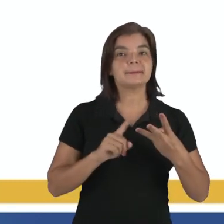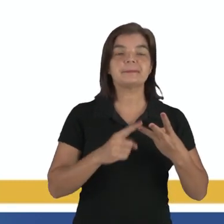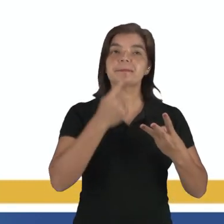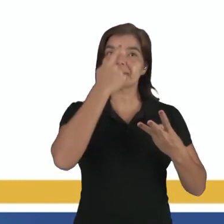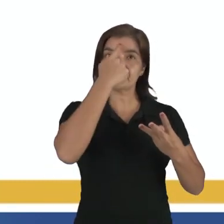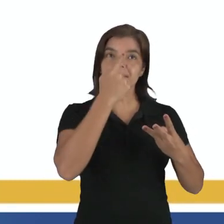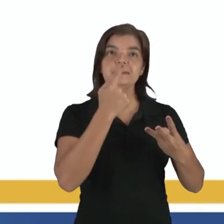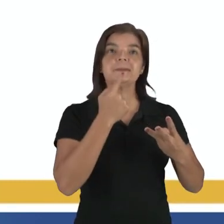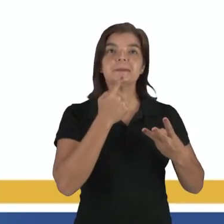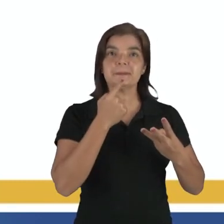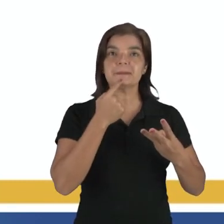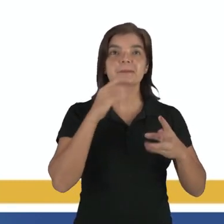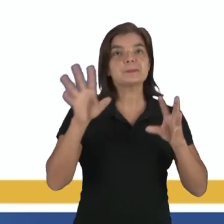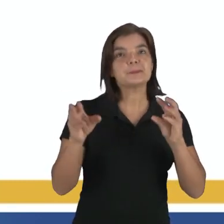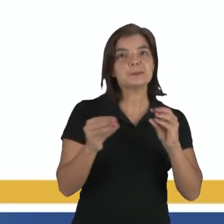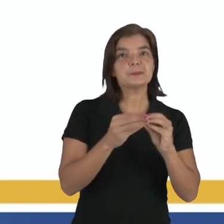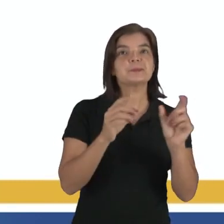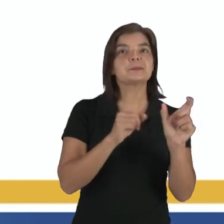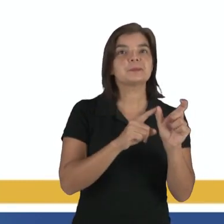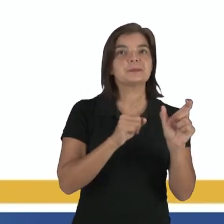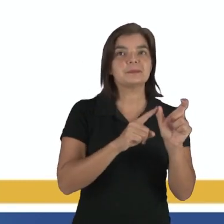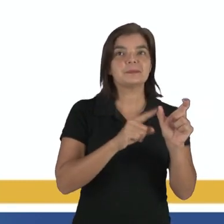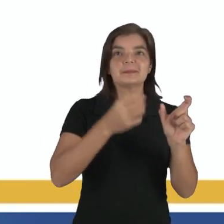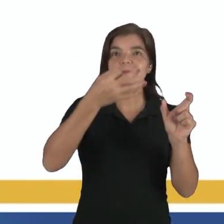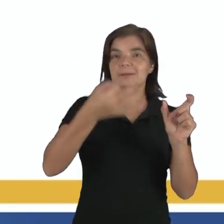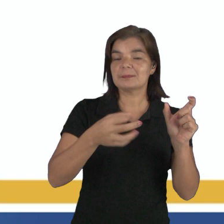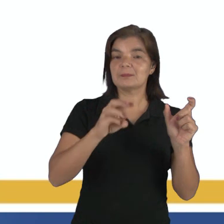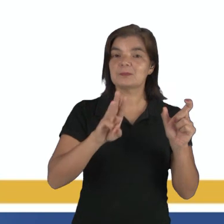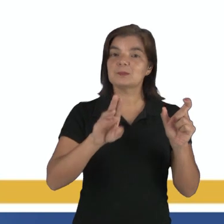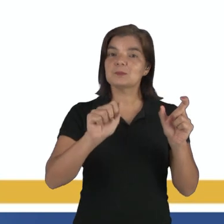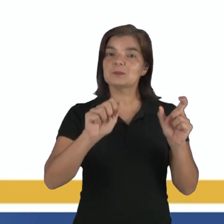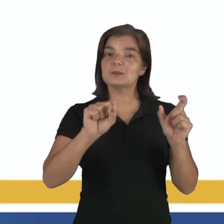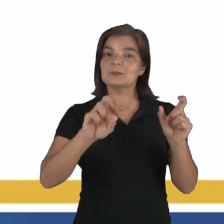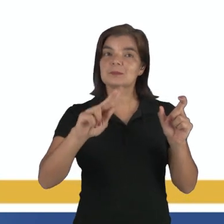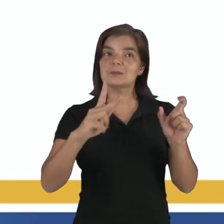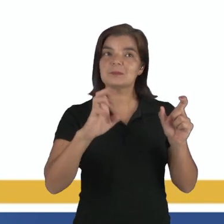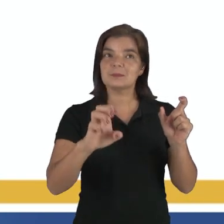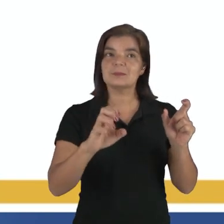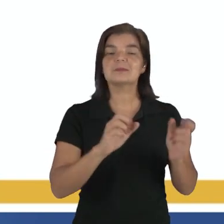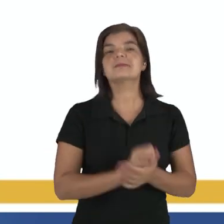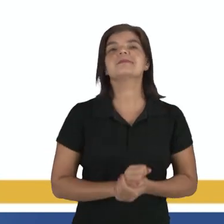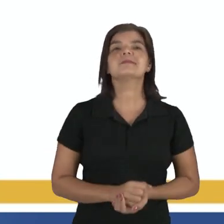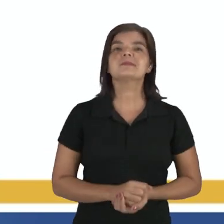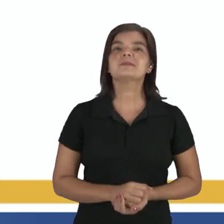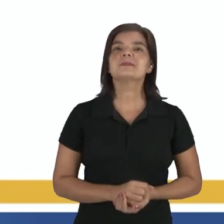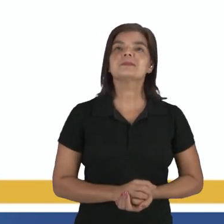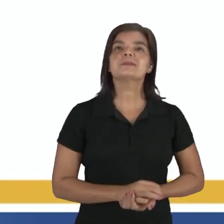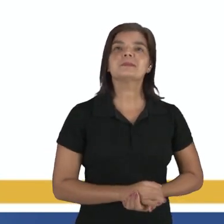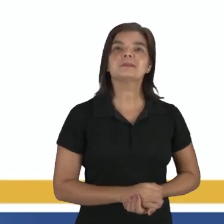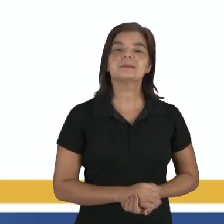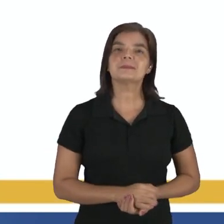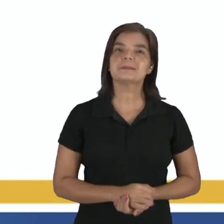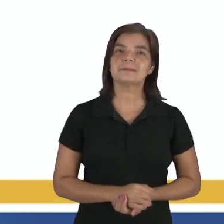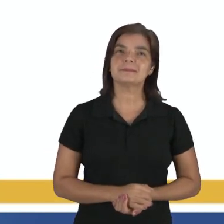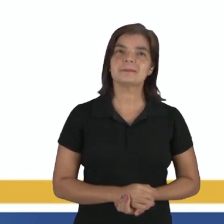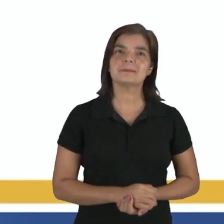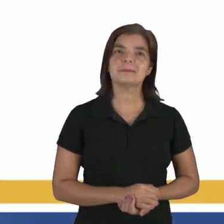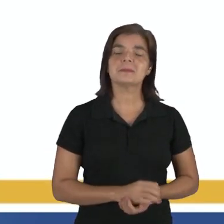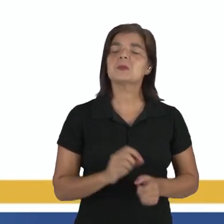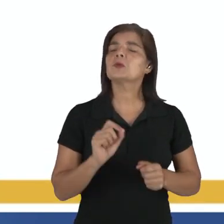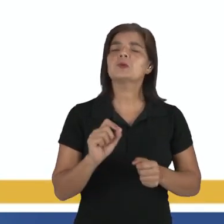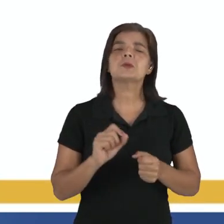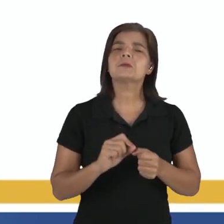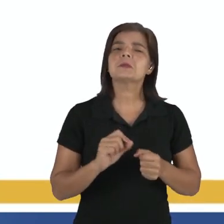último, observe a imagem e complete o espaço com a forma correta do verbo wash. What did you do today? O que